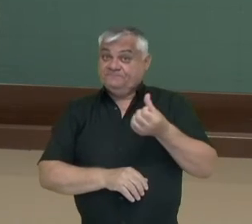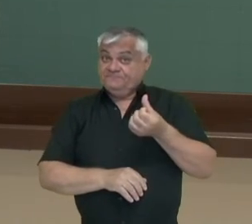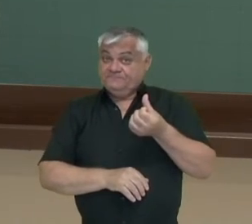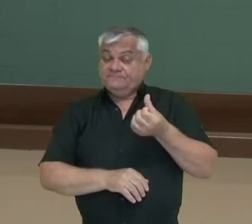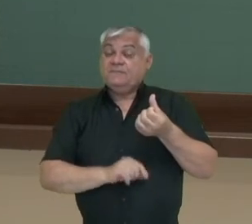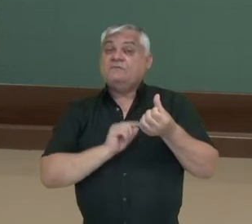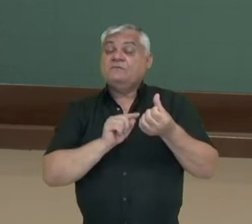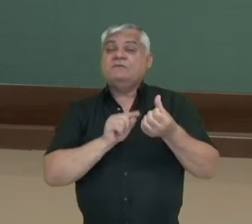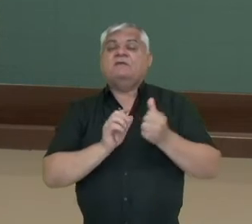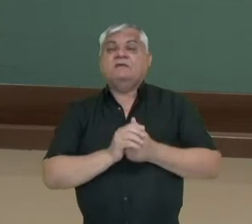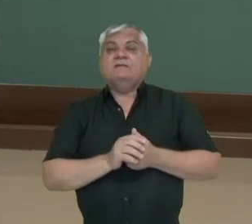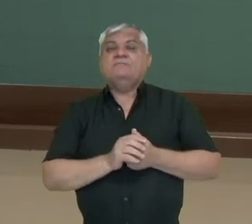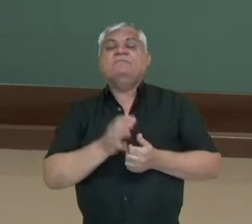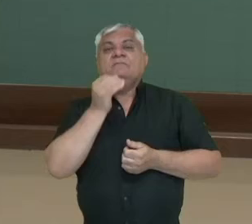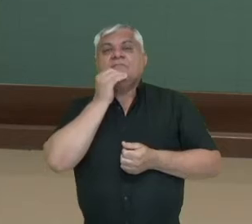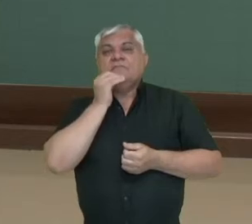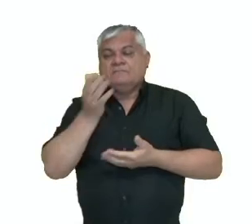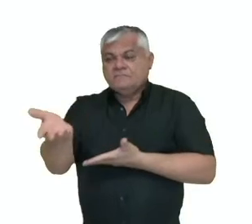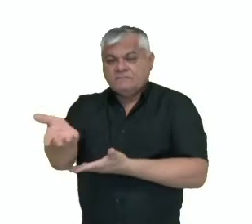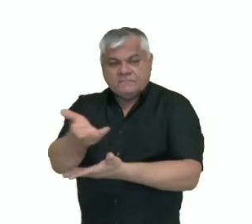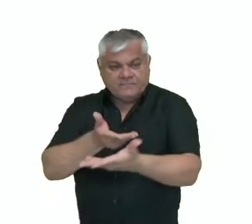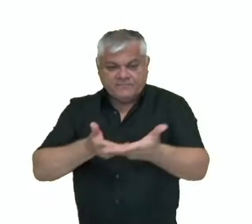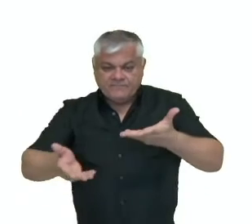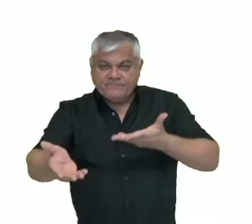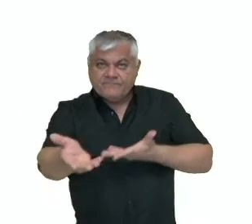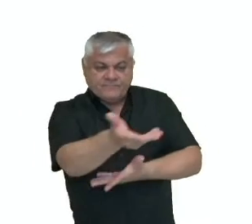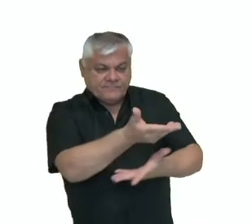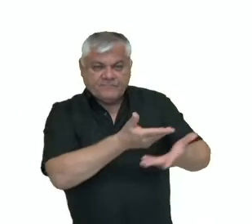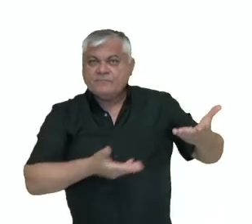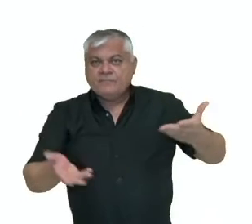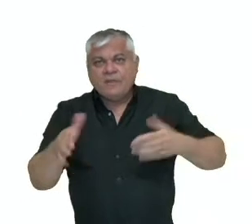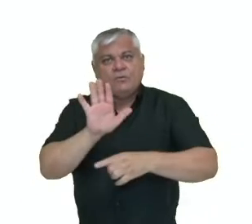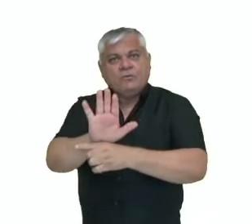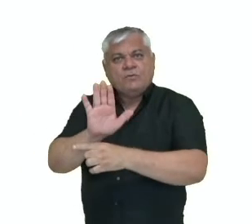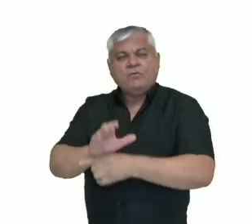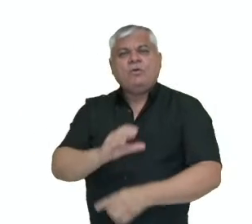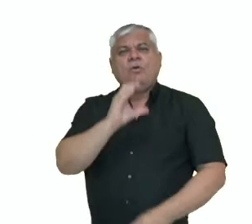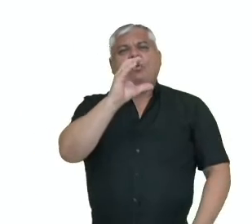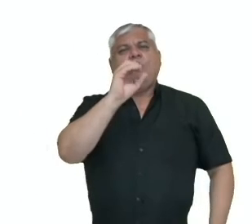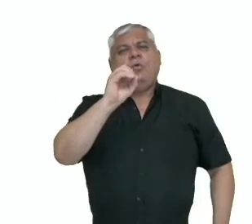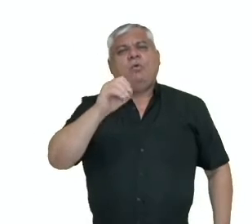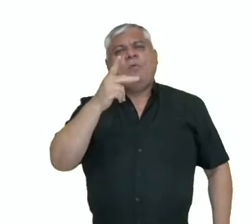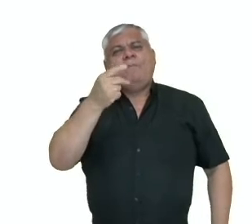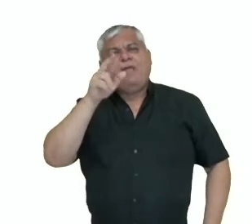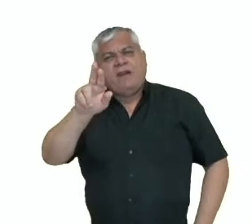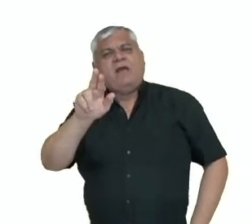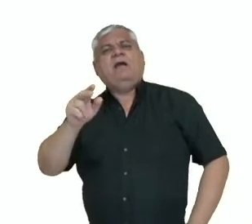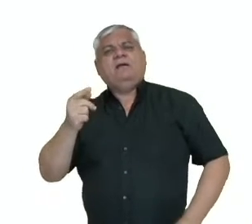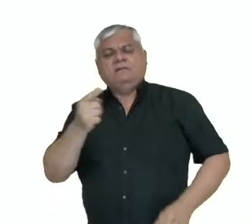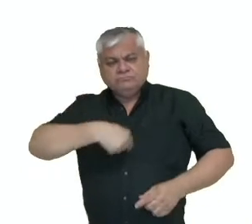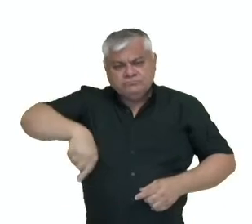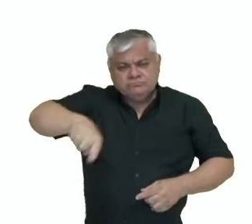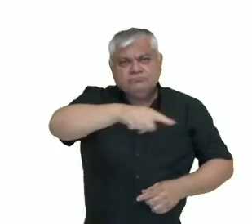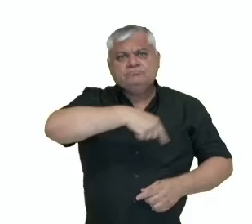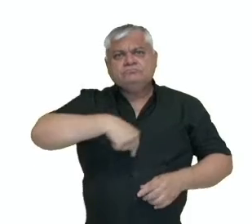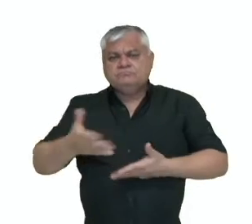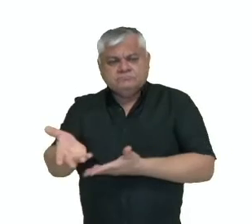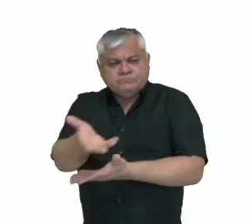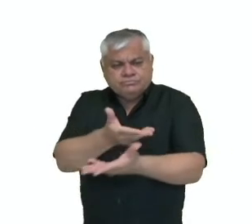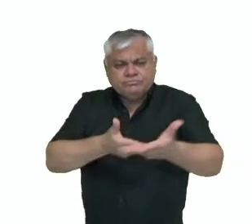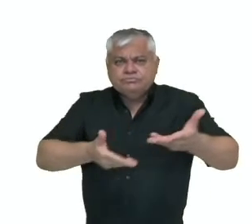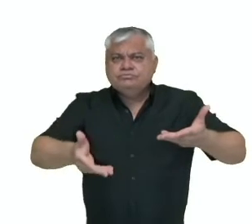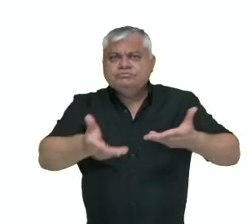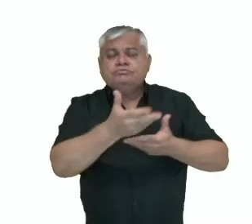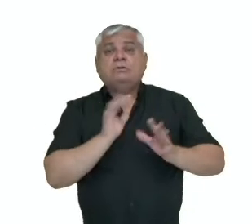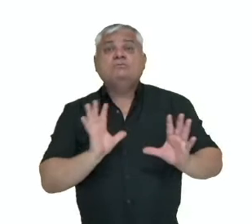é da intercooperação. Cooperar significa trabalhar em conjunto. A soma das partes